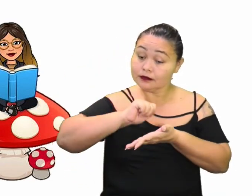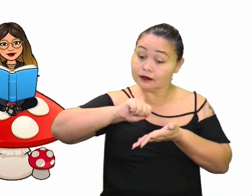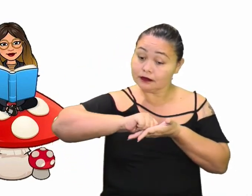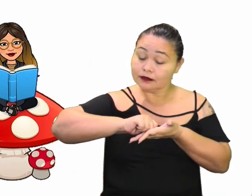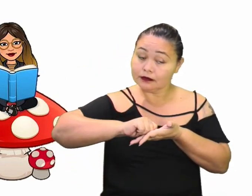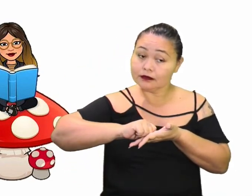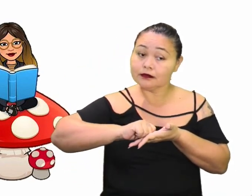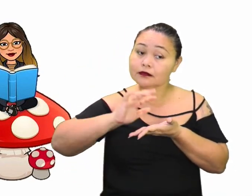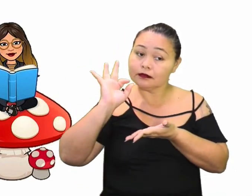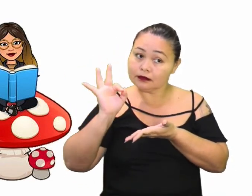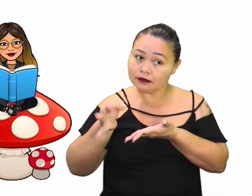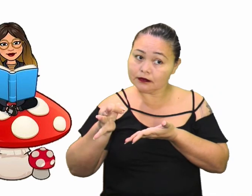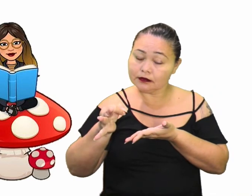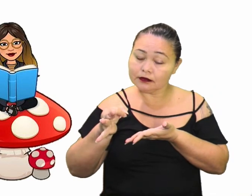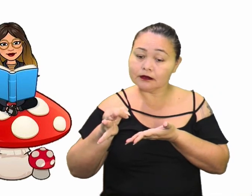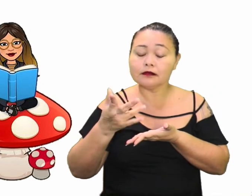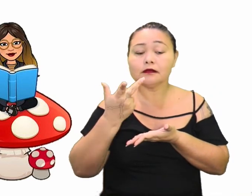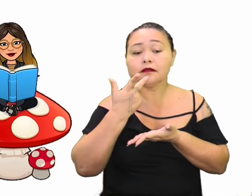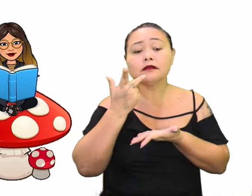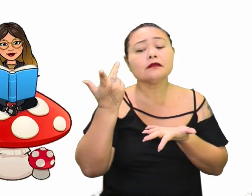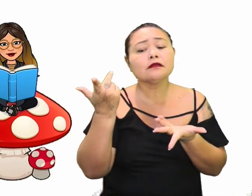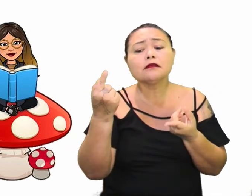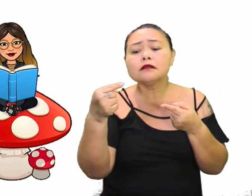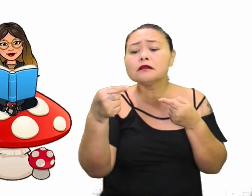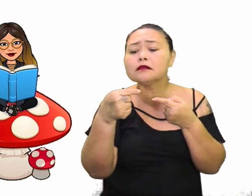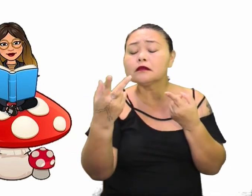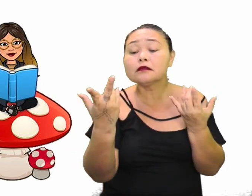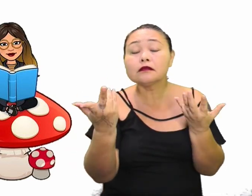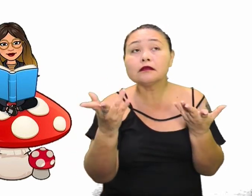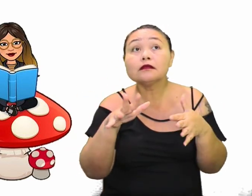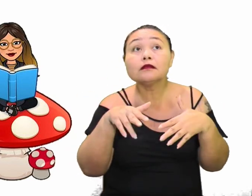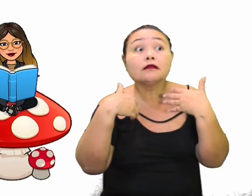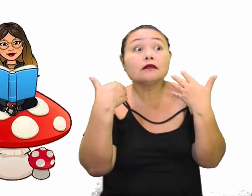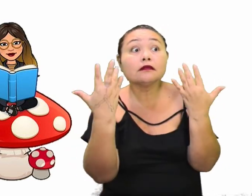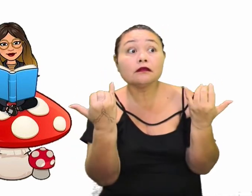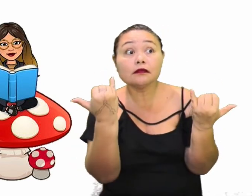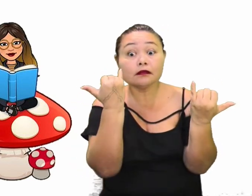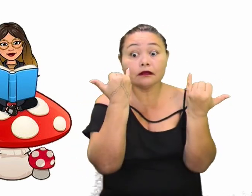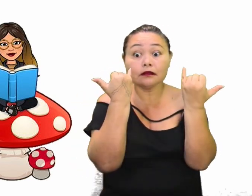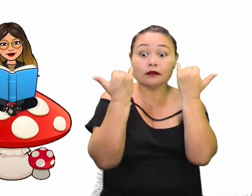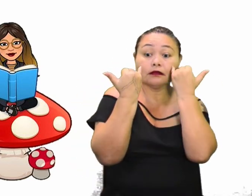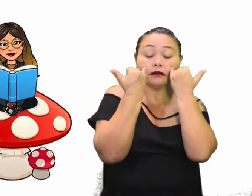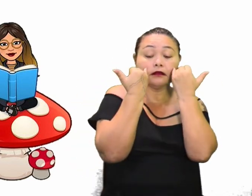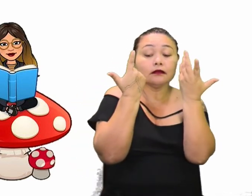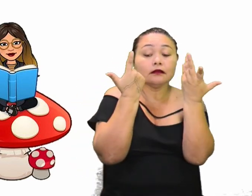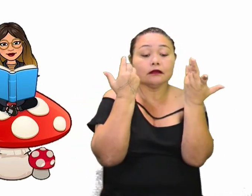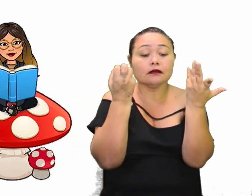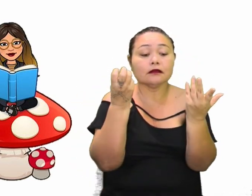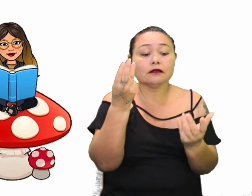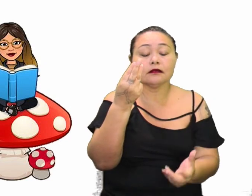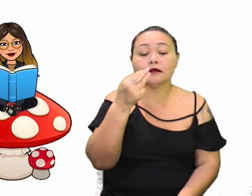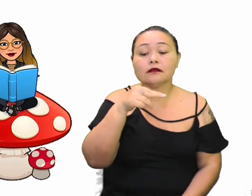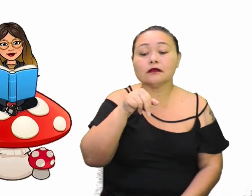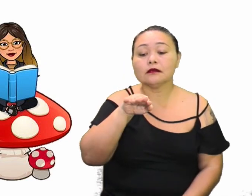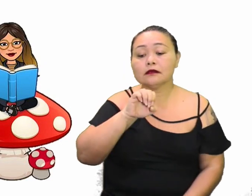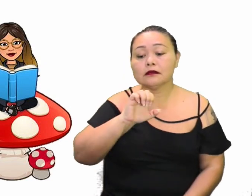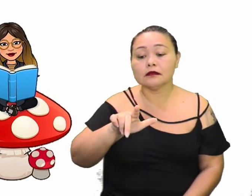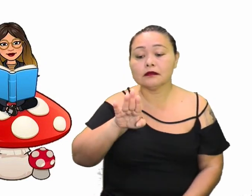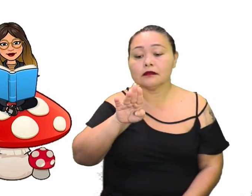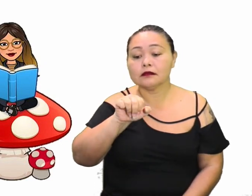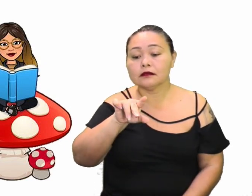representação. Tome nota. Vamos lá. Realidade. O que você entende por realidade? O que